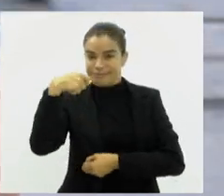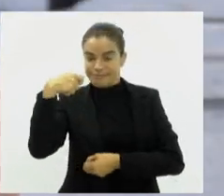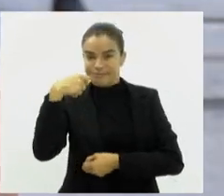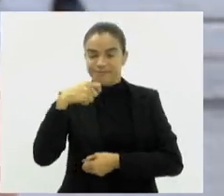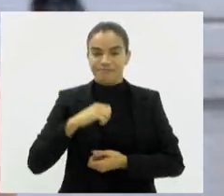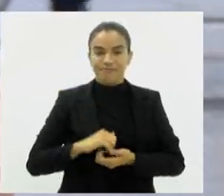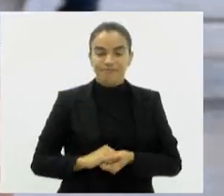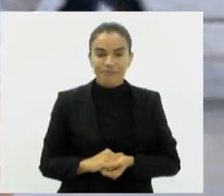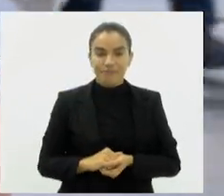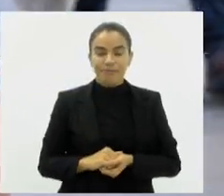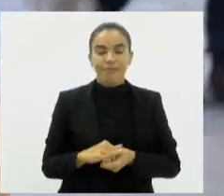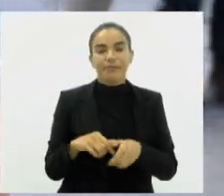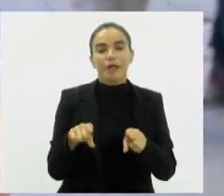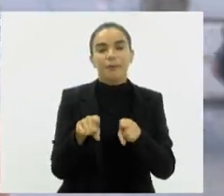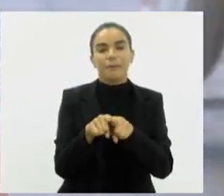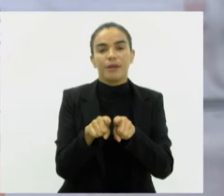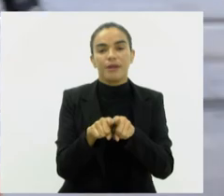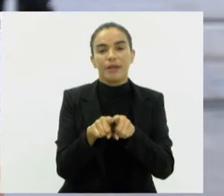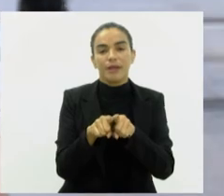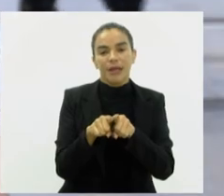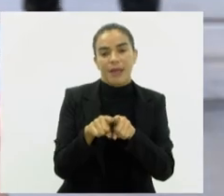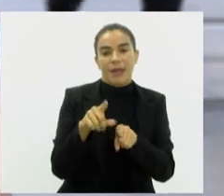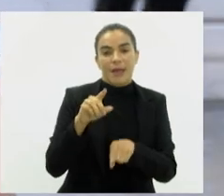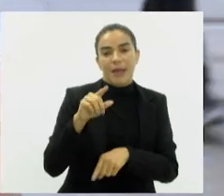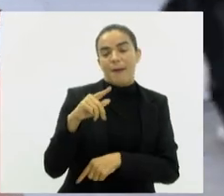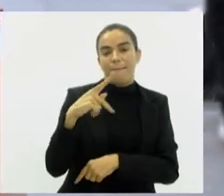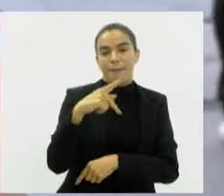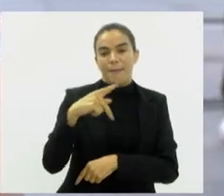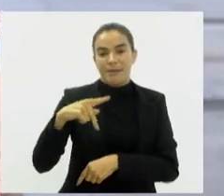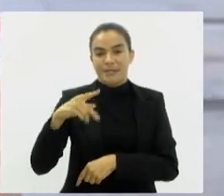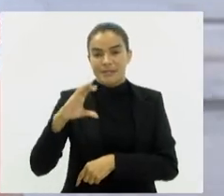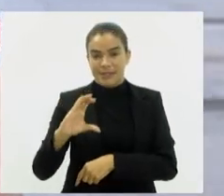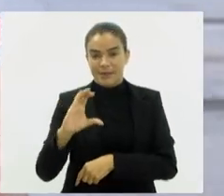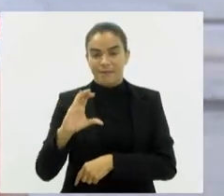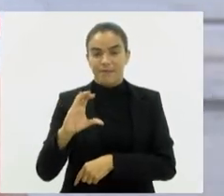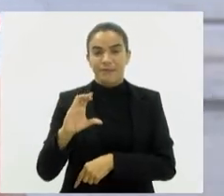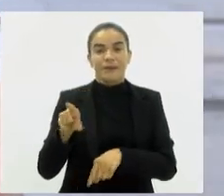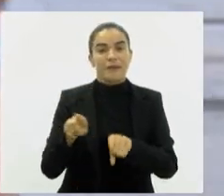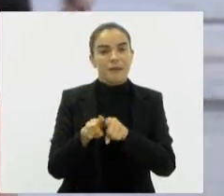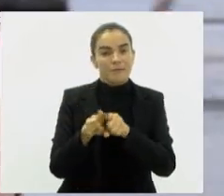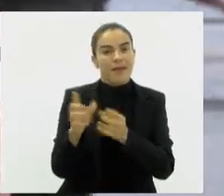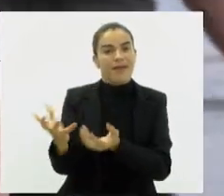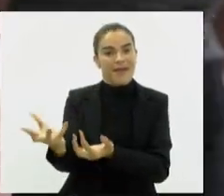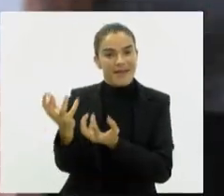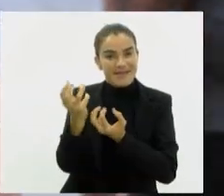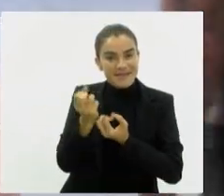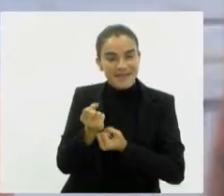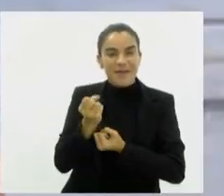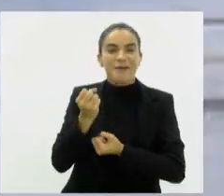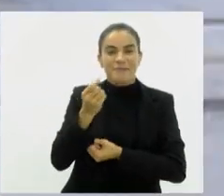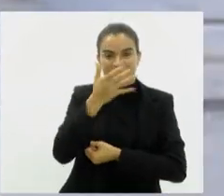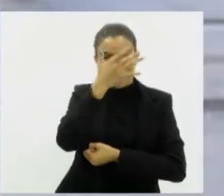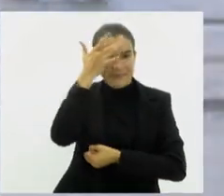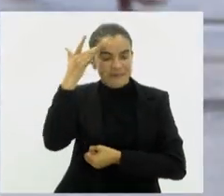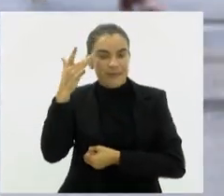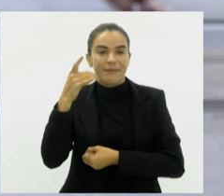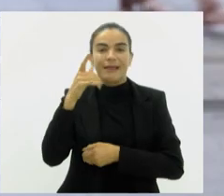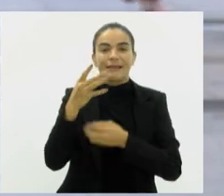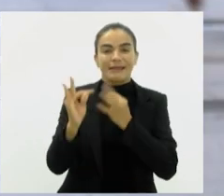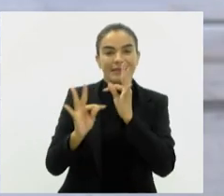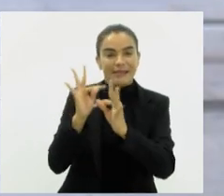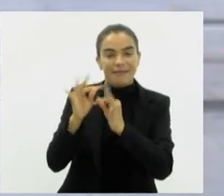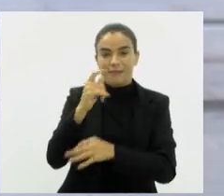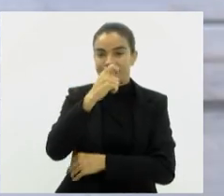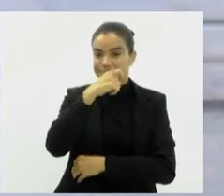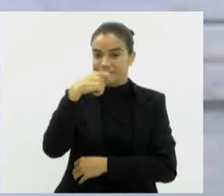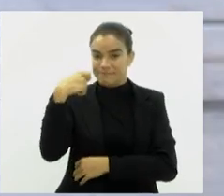como a PPC, que é a Policlínica Piquet Carneiro, recebe nossos pacientes para tratamento dentário também com a